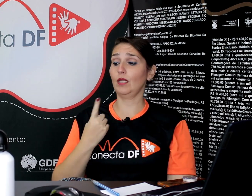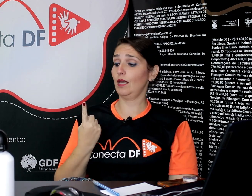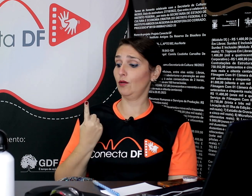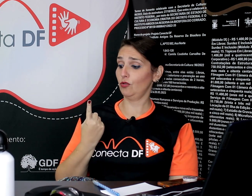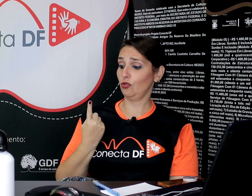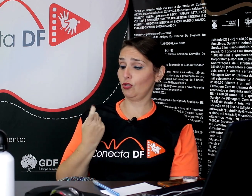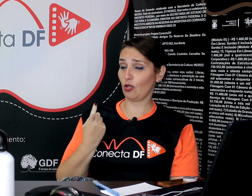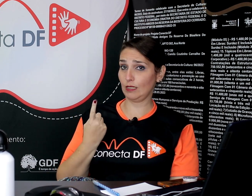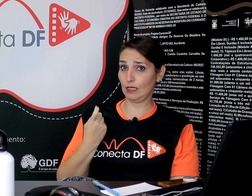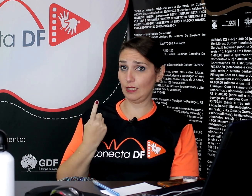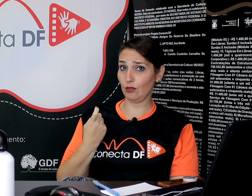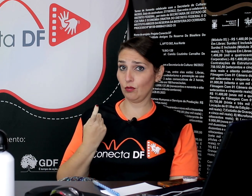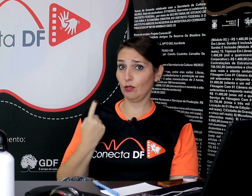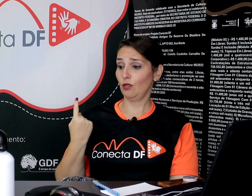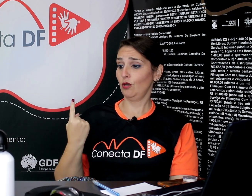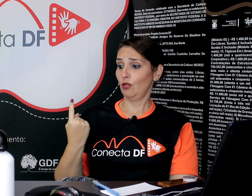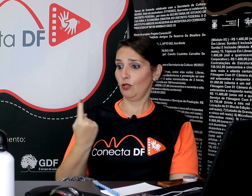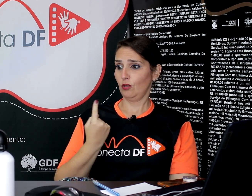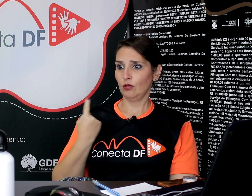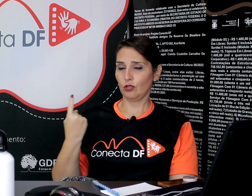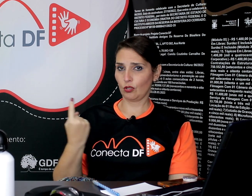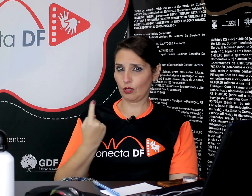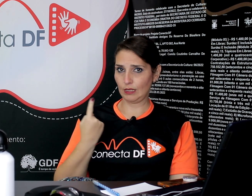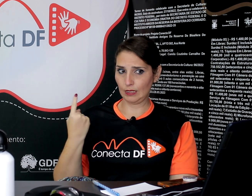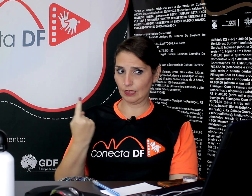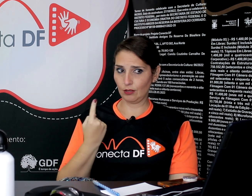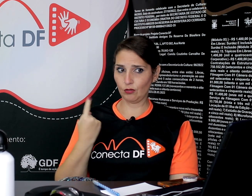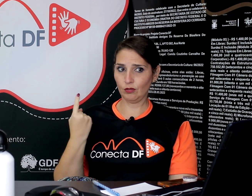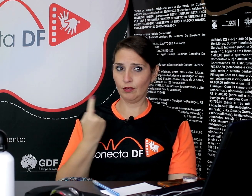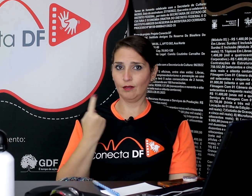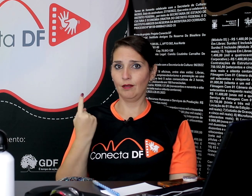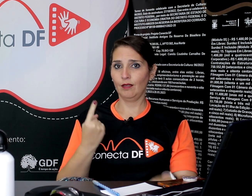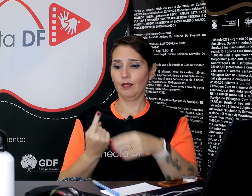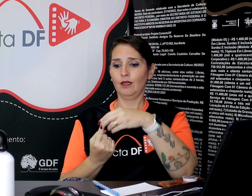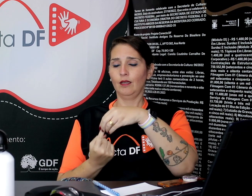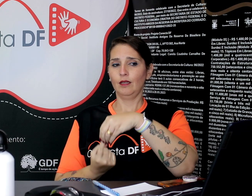Então eu tenho sozinho, sozinho